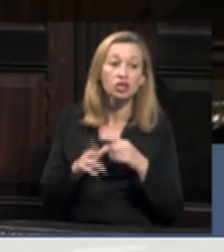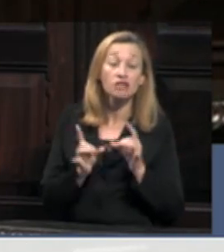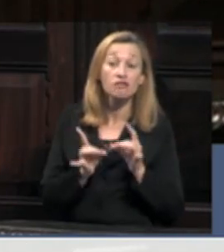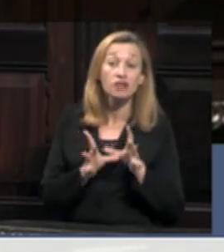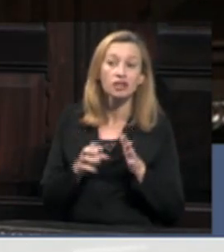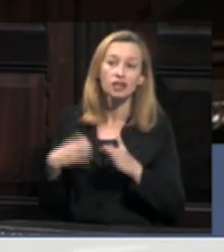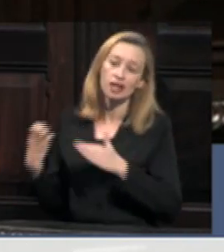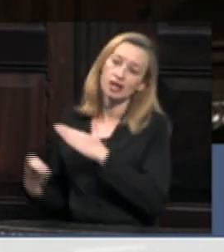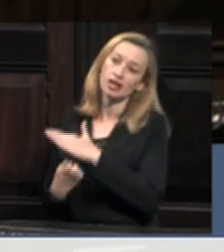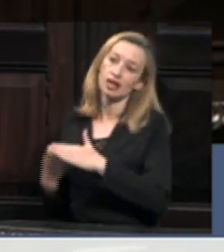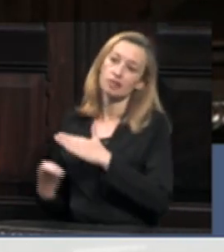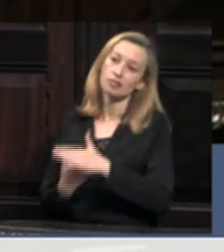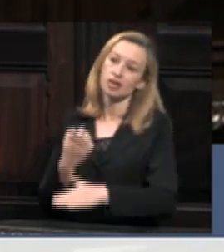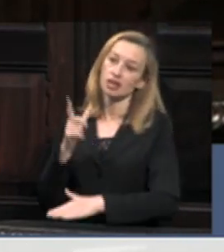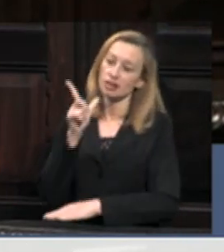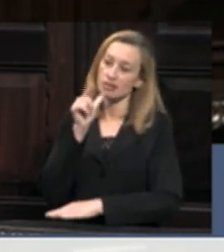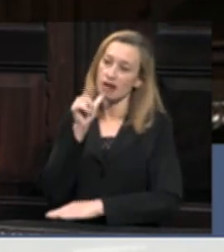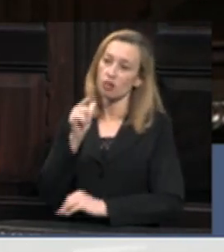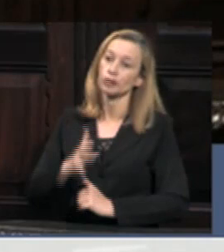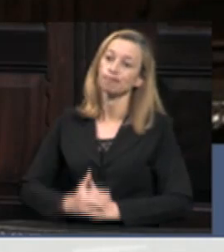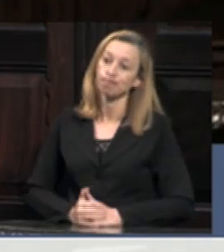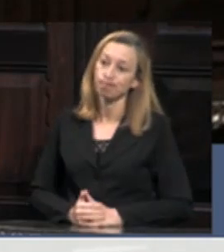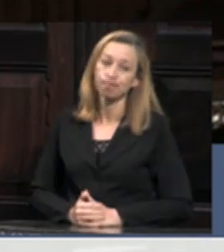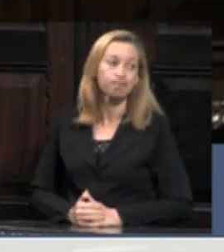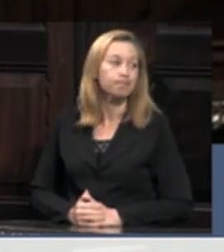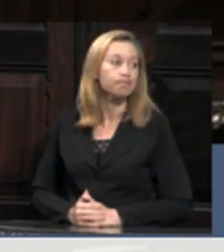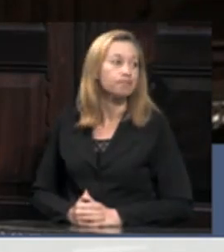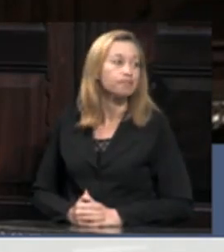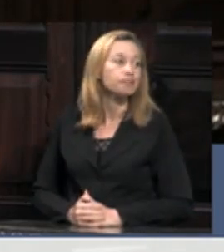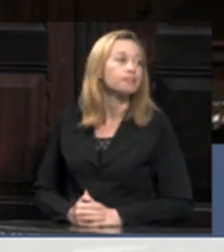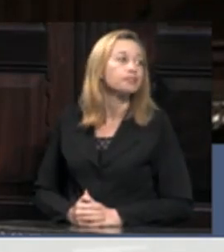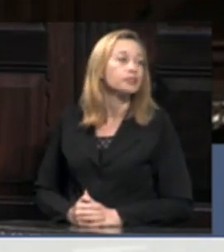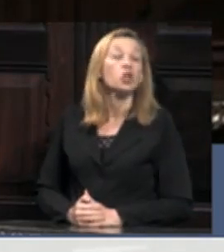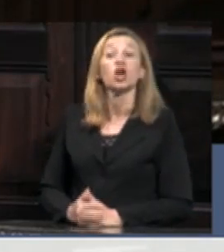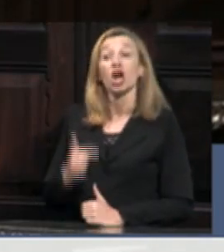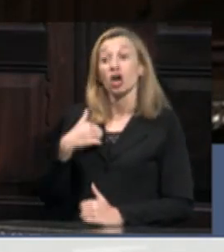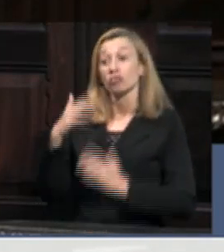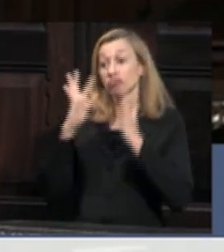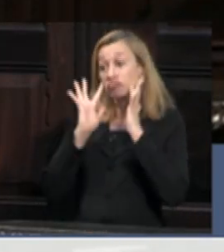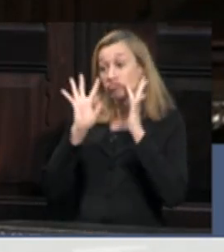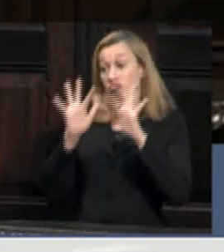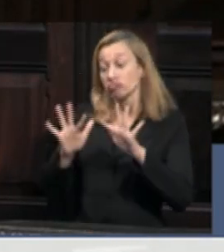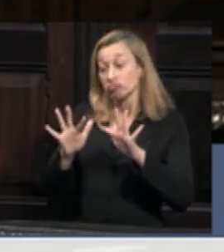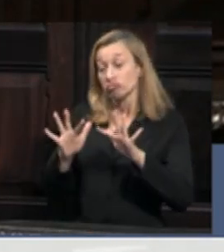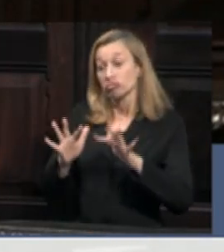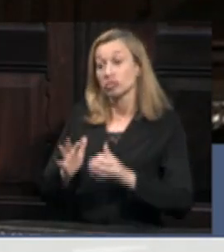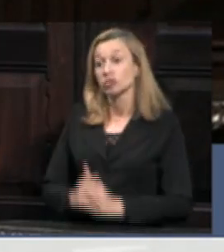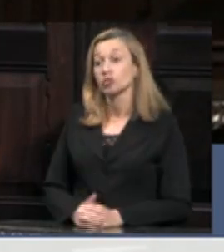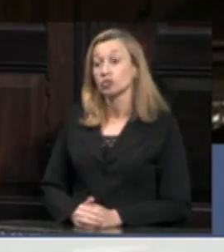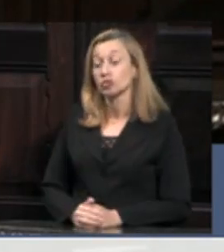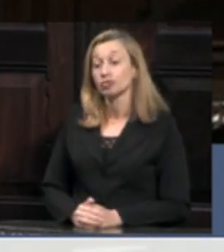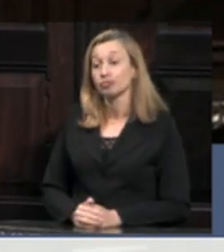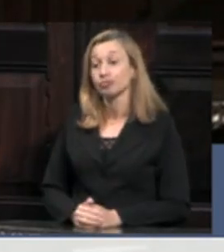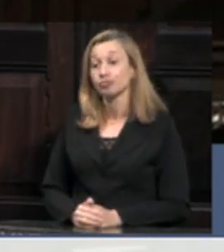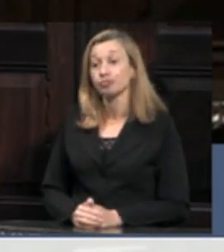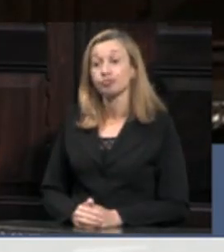privatização da SEDAI. Então, estou chamando a atenção sobre